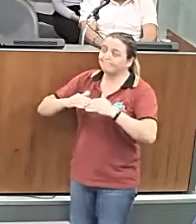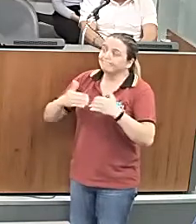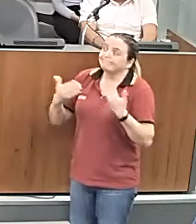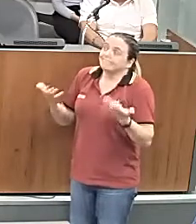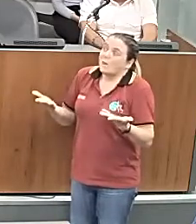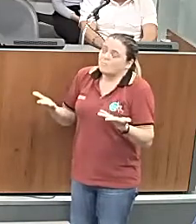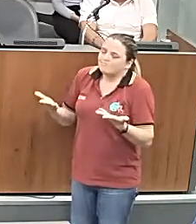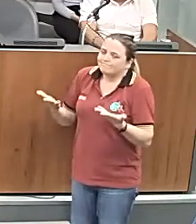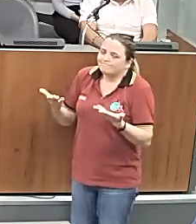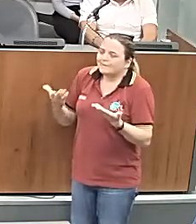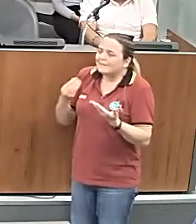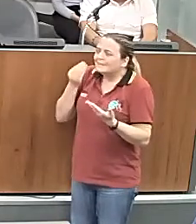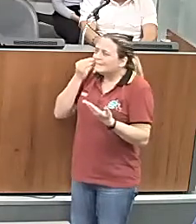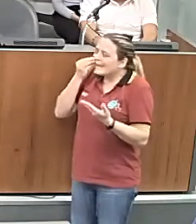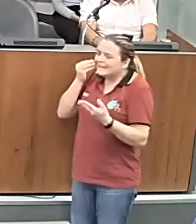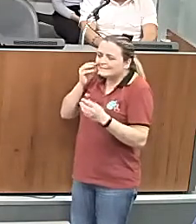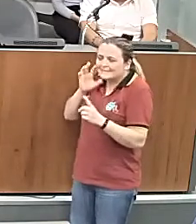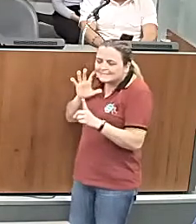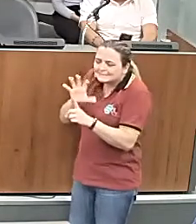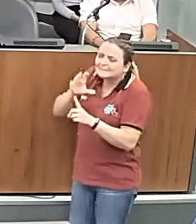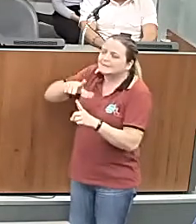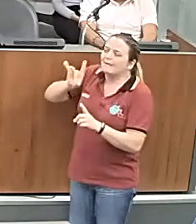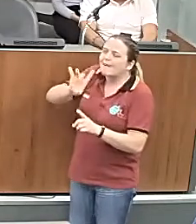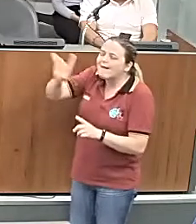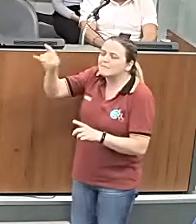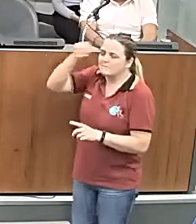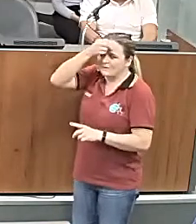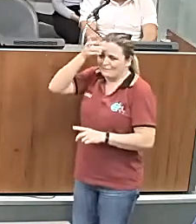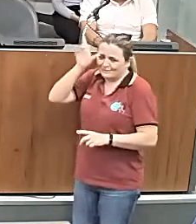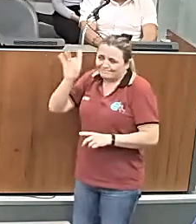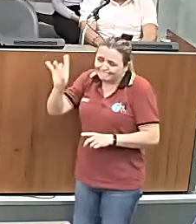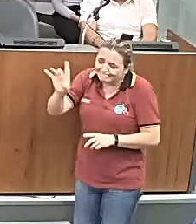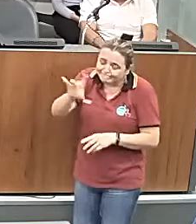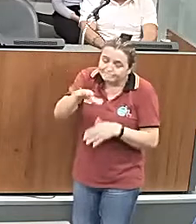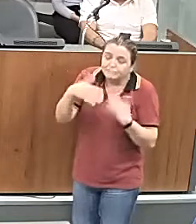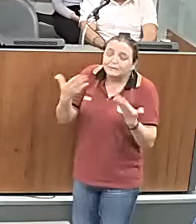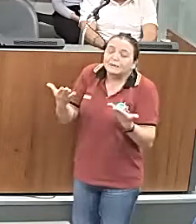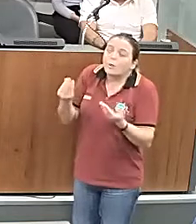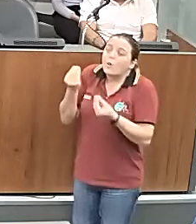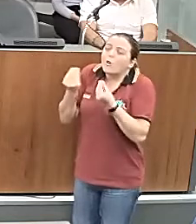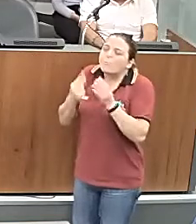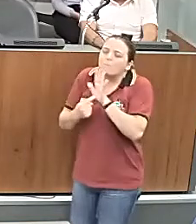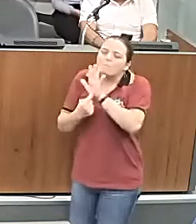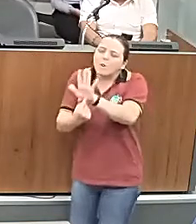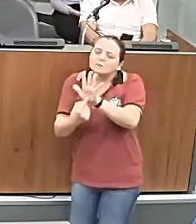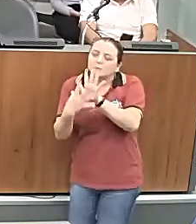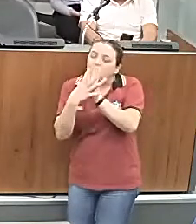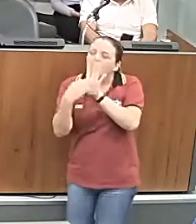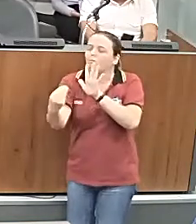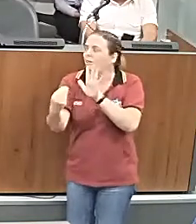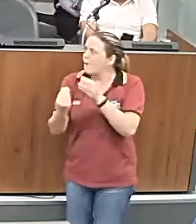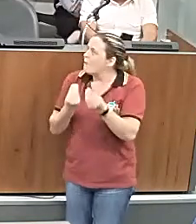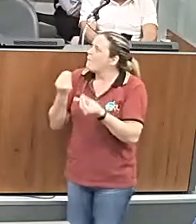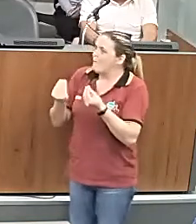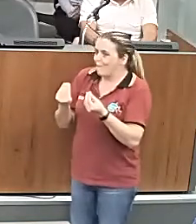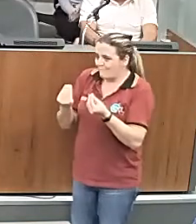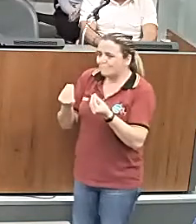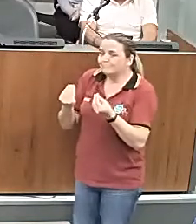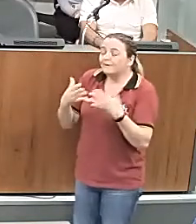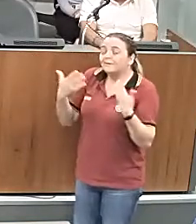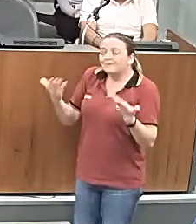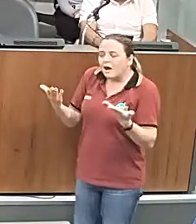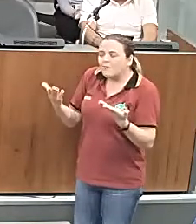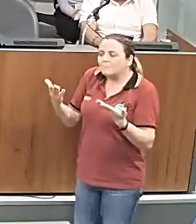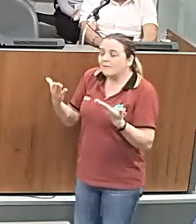porque, infelizmente, não tem uma educação de qualidade, uma educação de surdos de qualidade no interior do Estado de